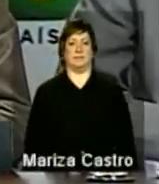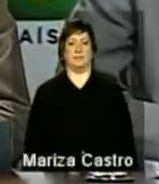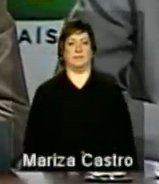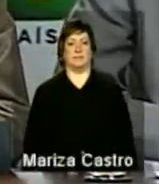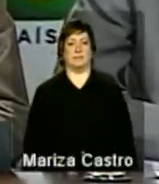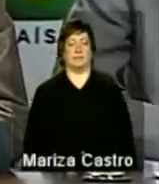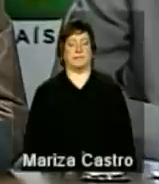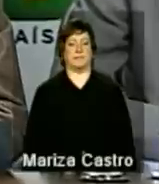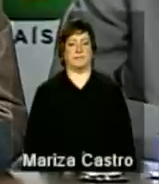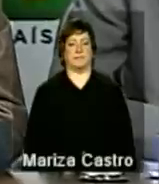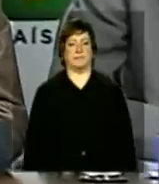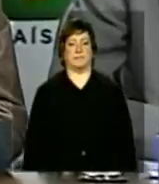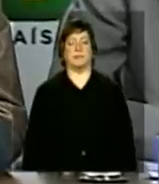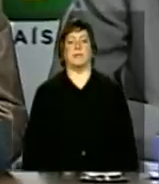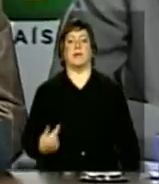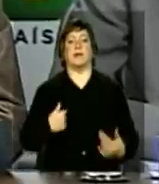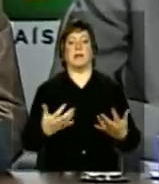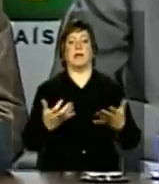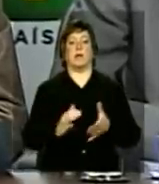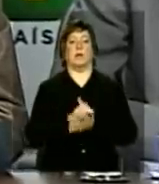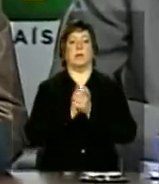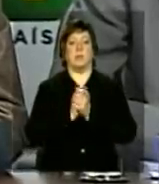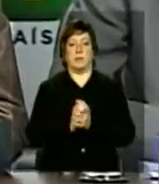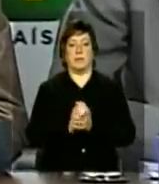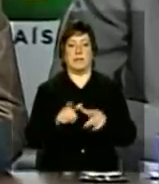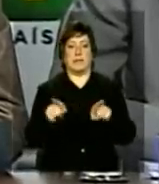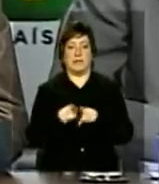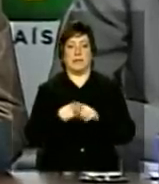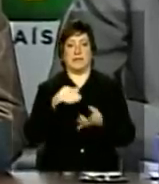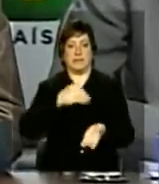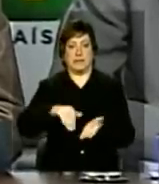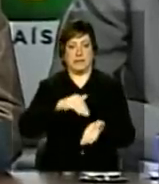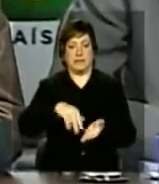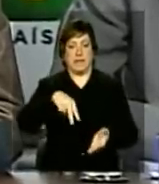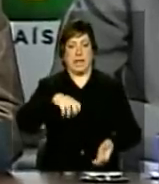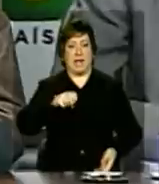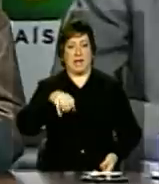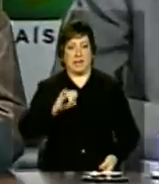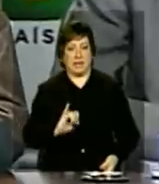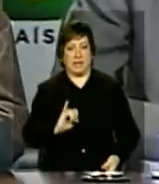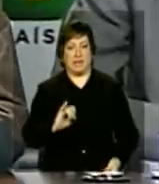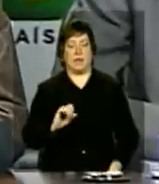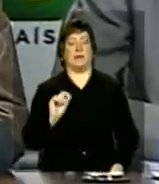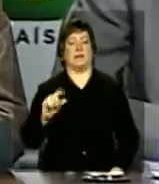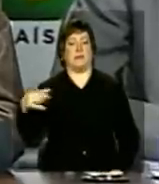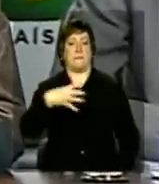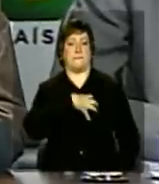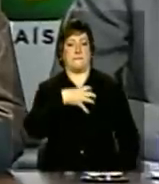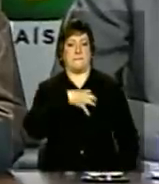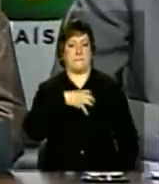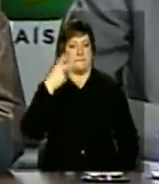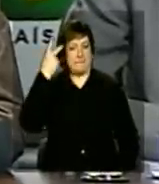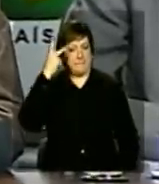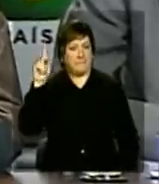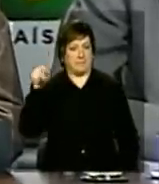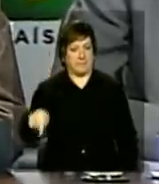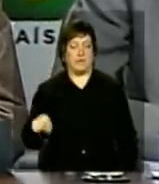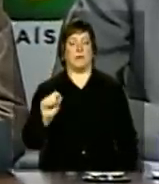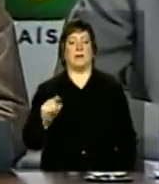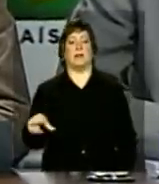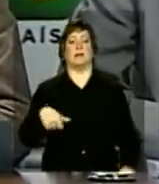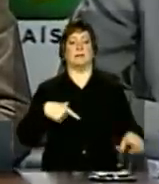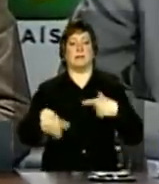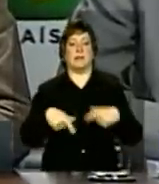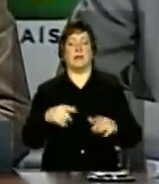Ceará cumprimentar o secretário Nei Campelo da Bahia que é o secretário para assuntos da